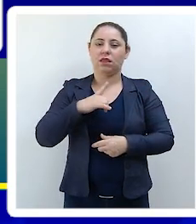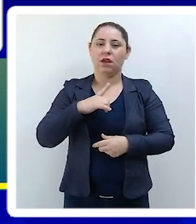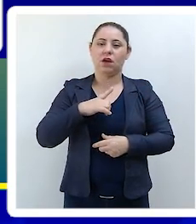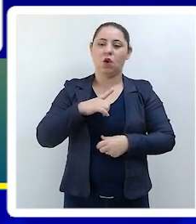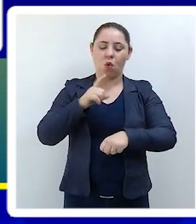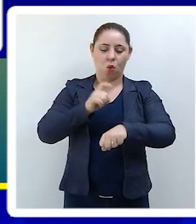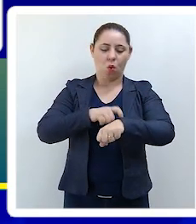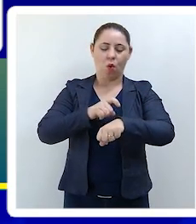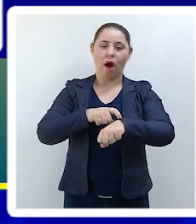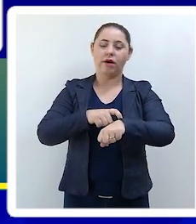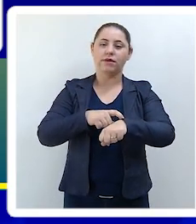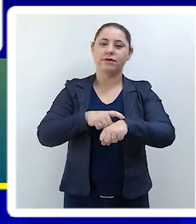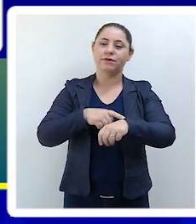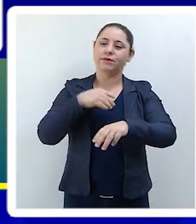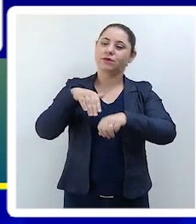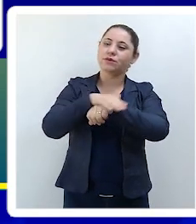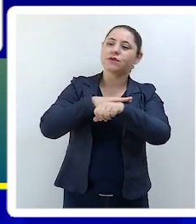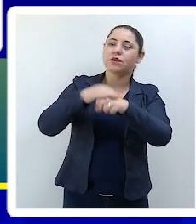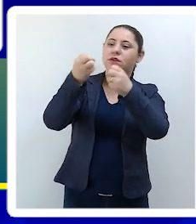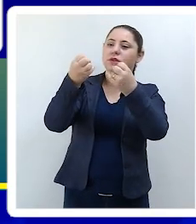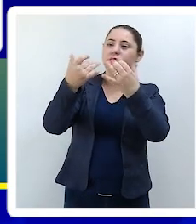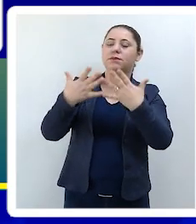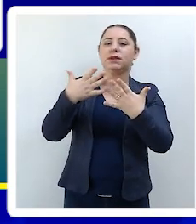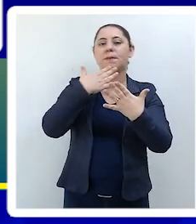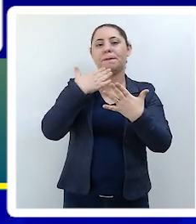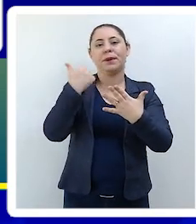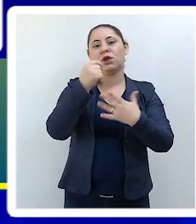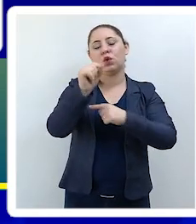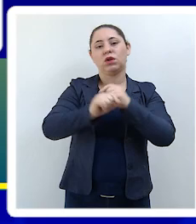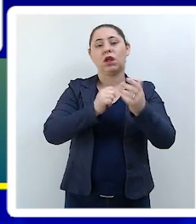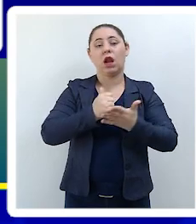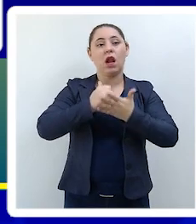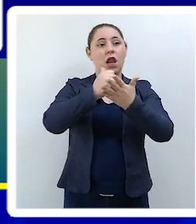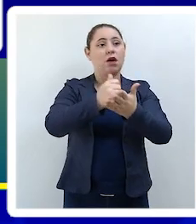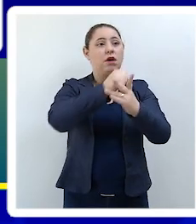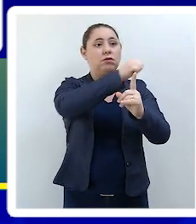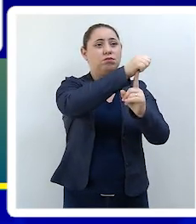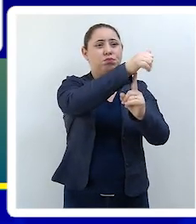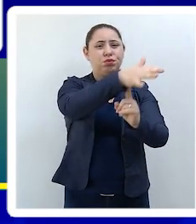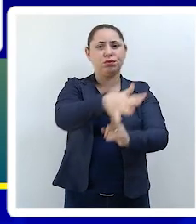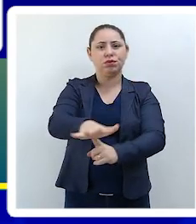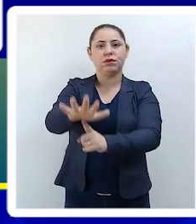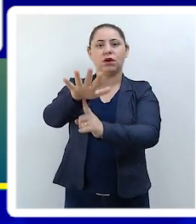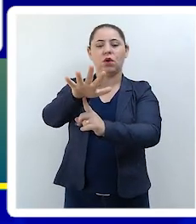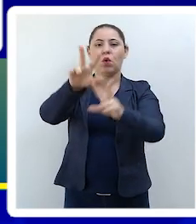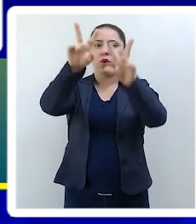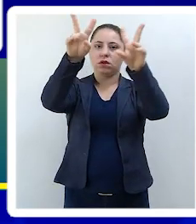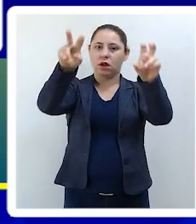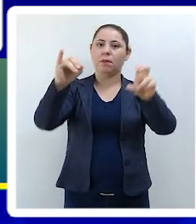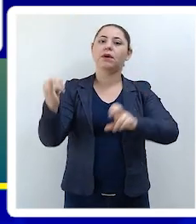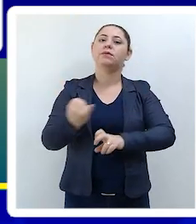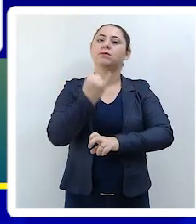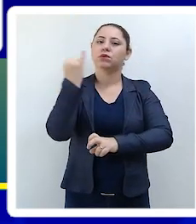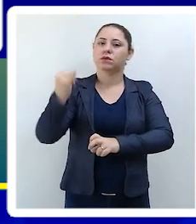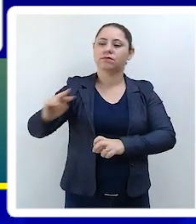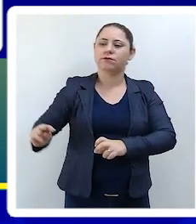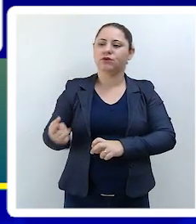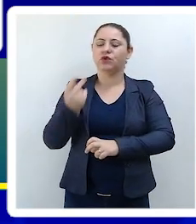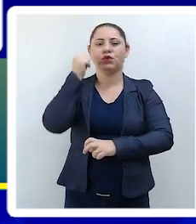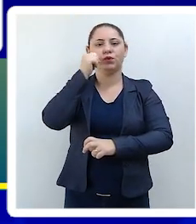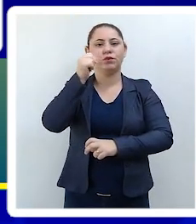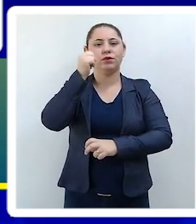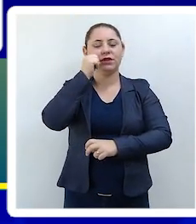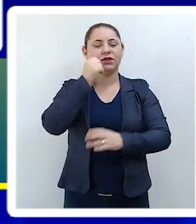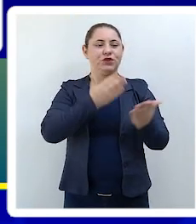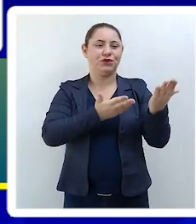de vocês para estar conosco e explicar melhor e levar adiante um assunto tão importante como empoderamento das